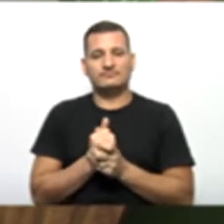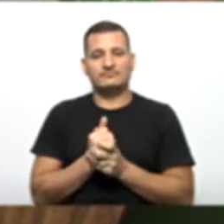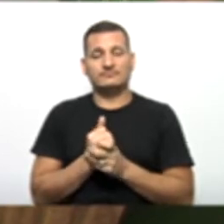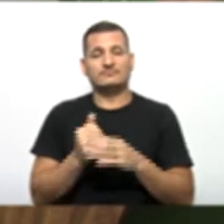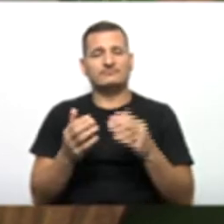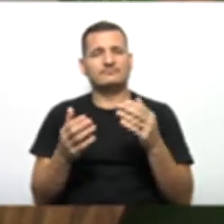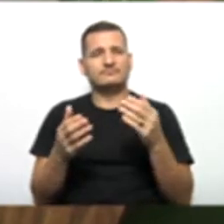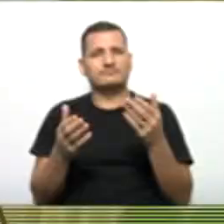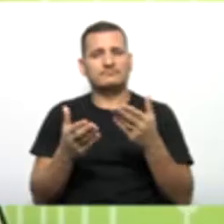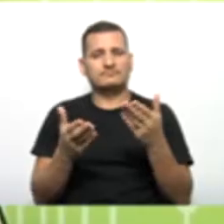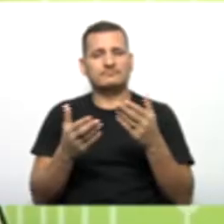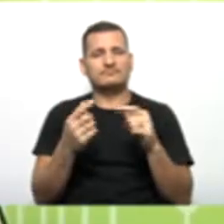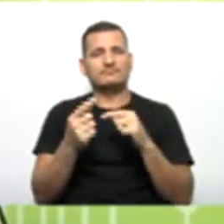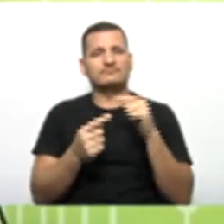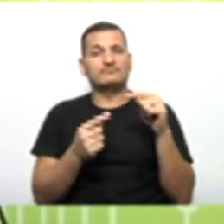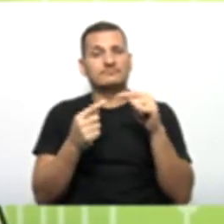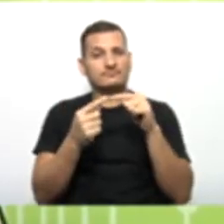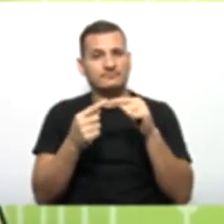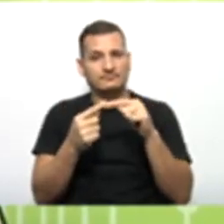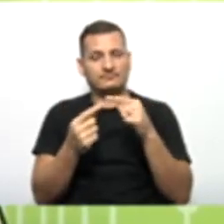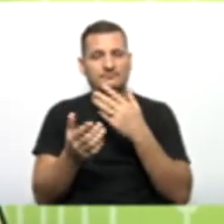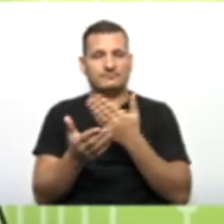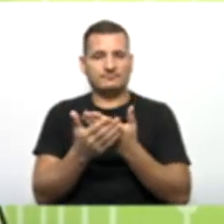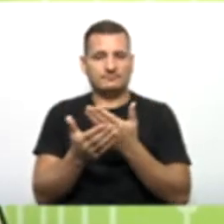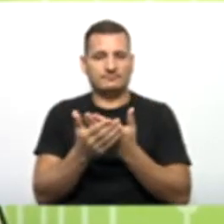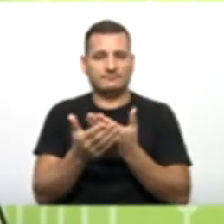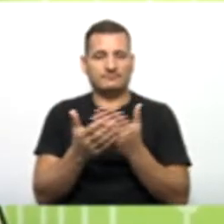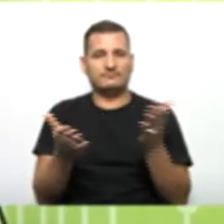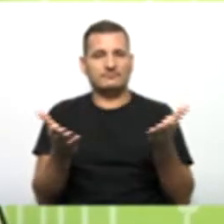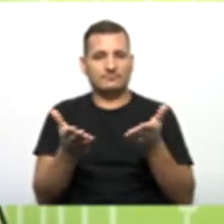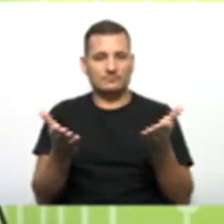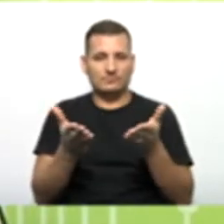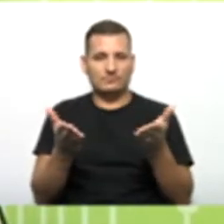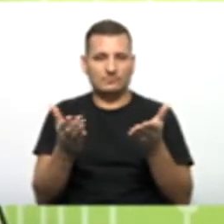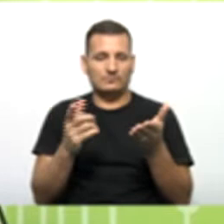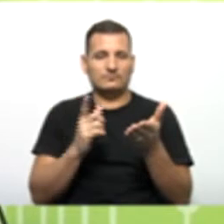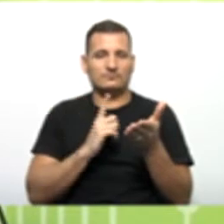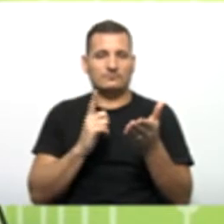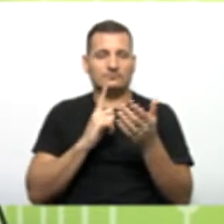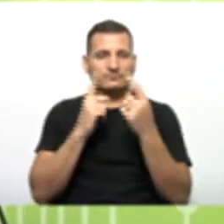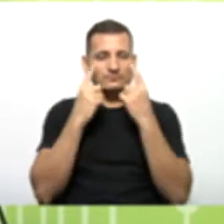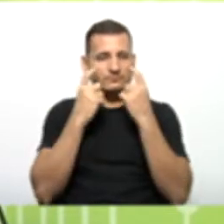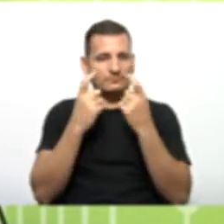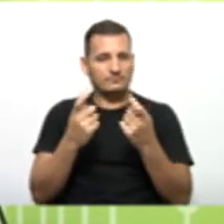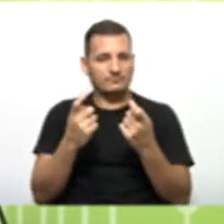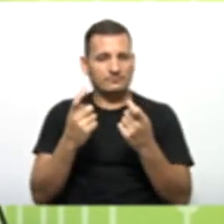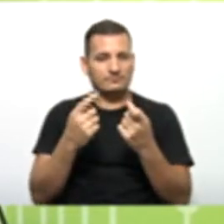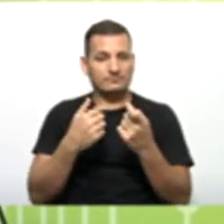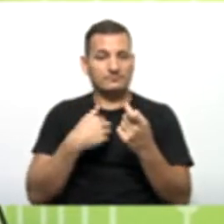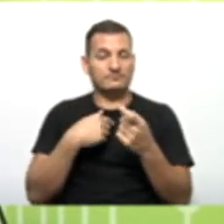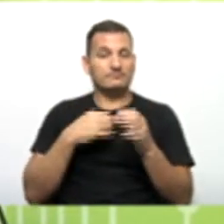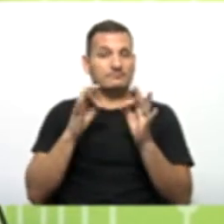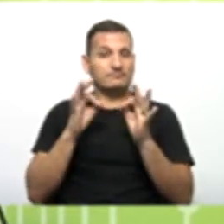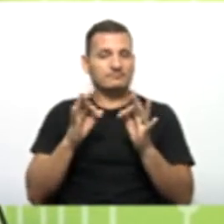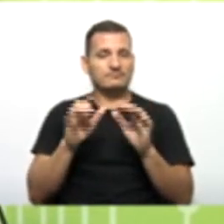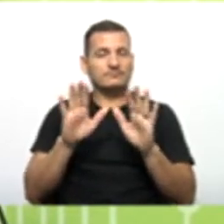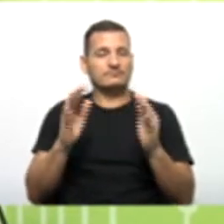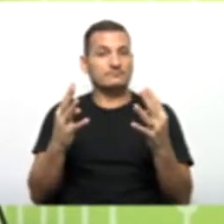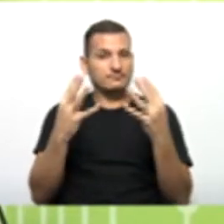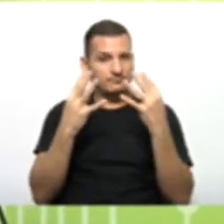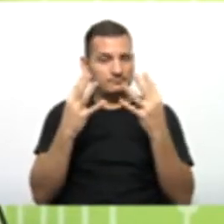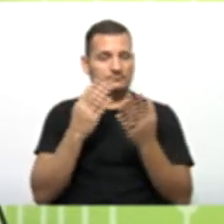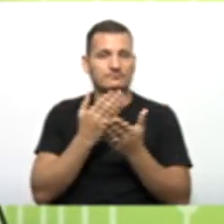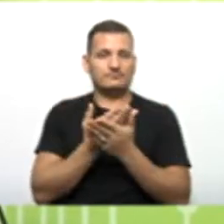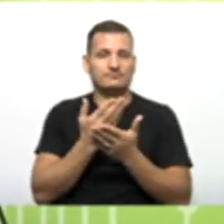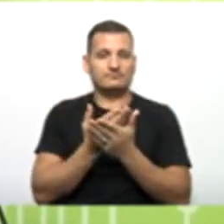objetivos da nossa aula de hoje que tá bem interessante eu tenho certeza eu presto atenção nessa aula